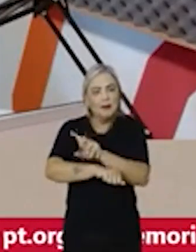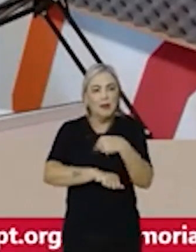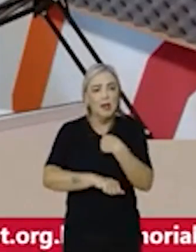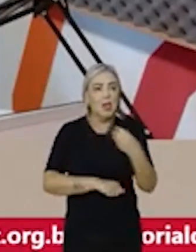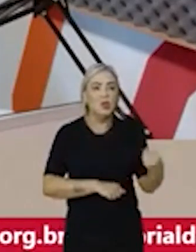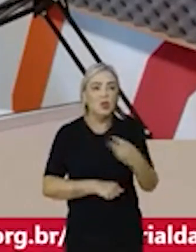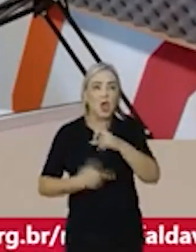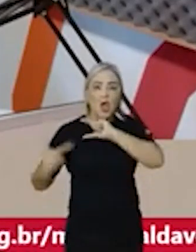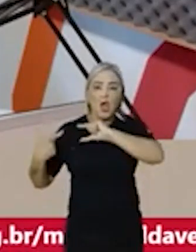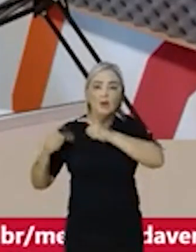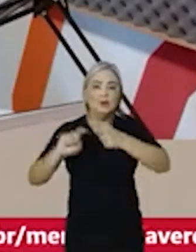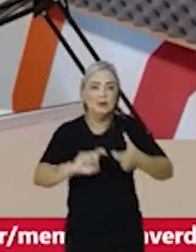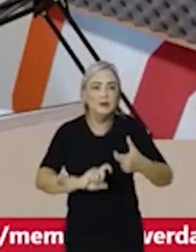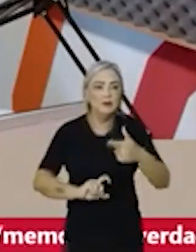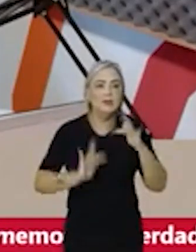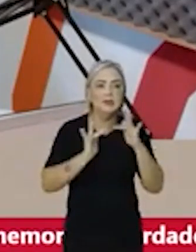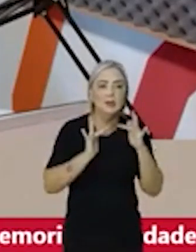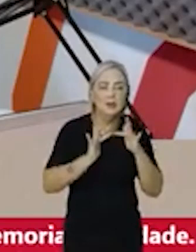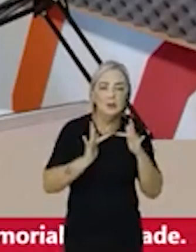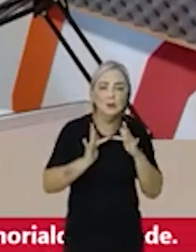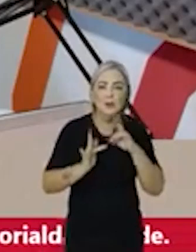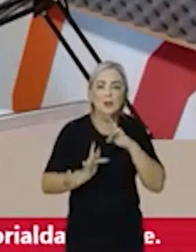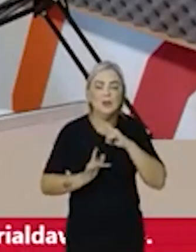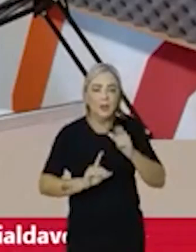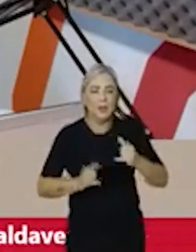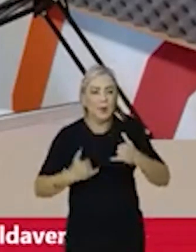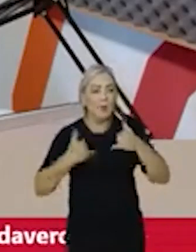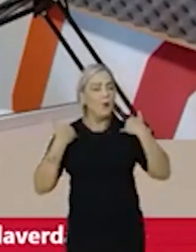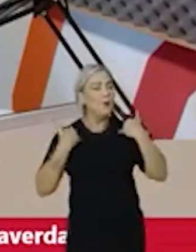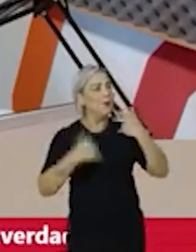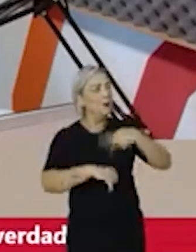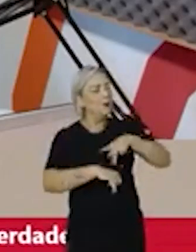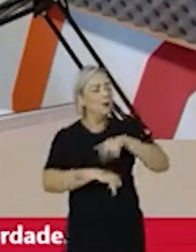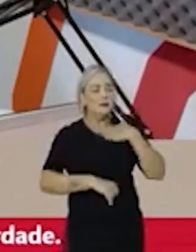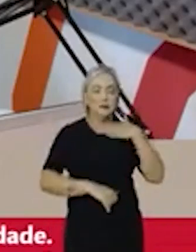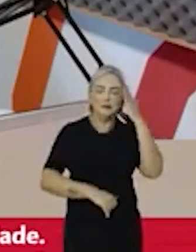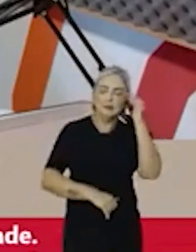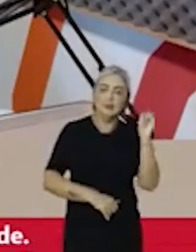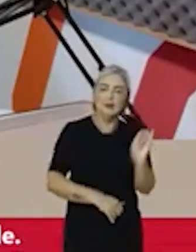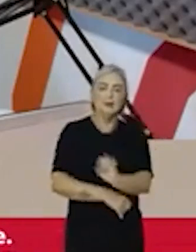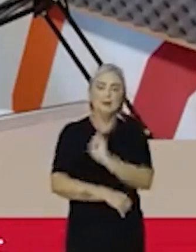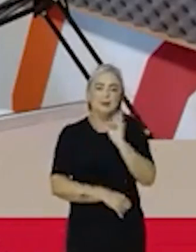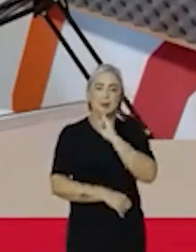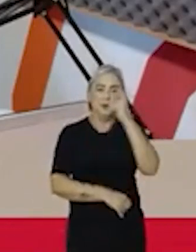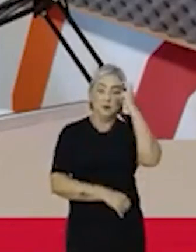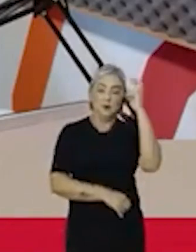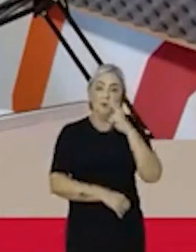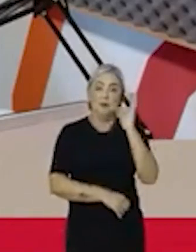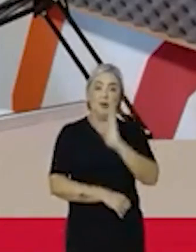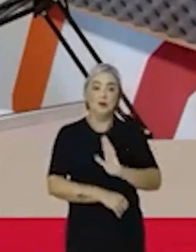novas gerações têm que ter contato para que a gente tenha orgulho do país, saiba da importância cultural do Brasil.